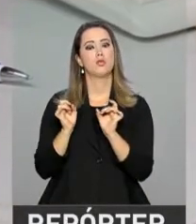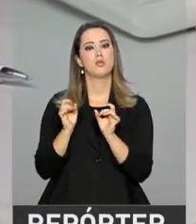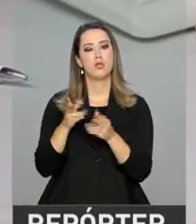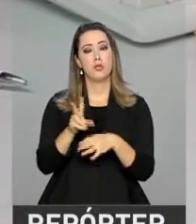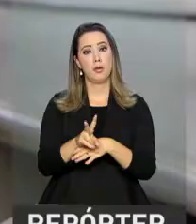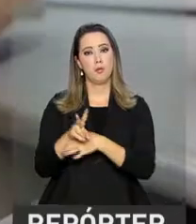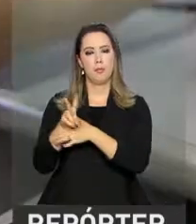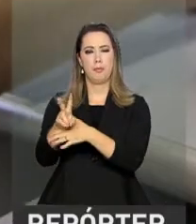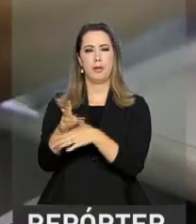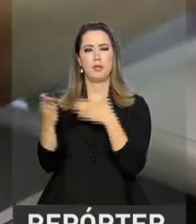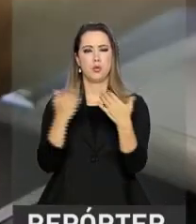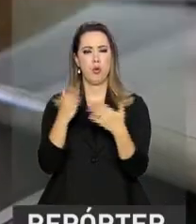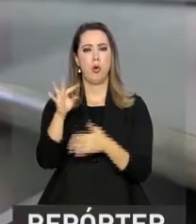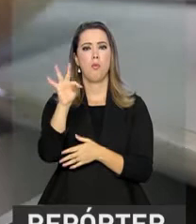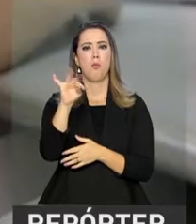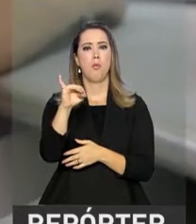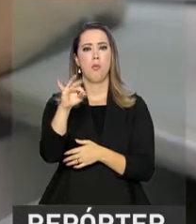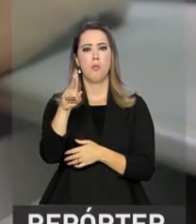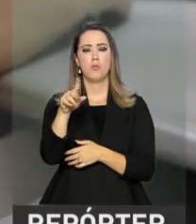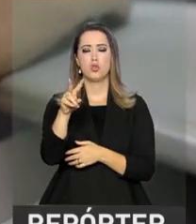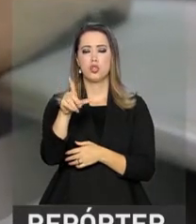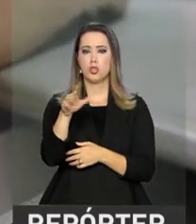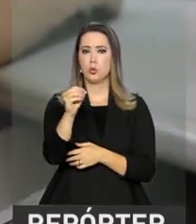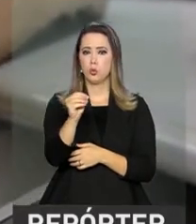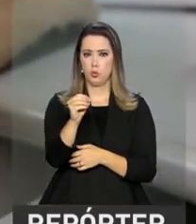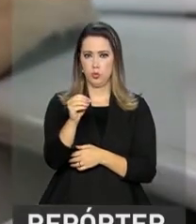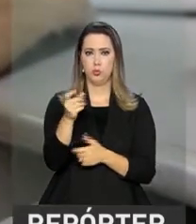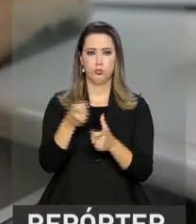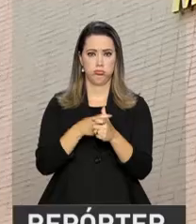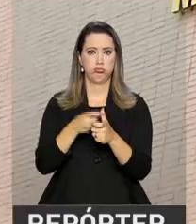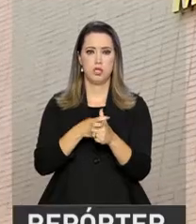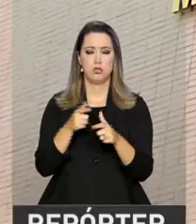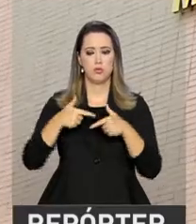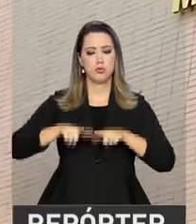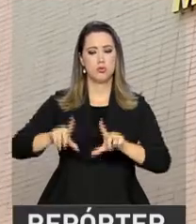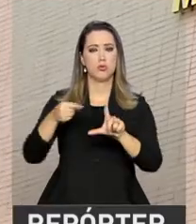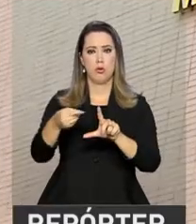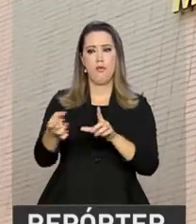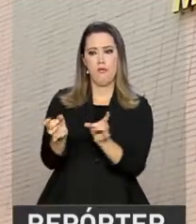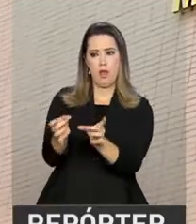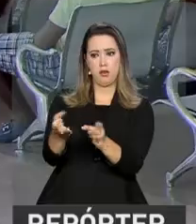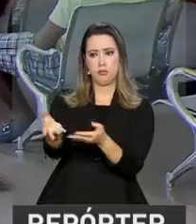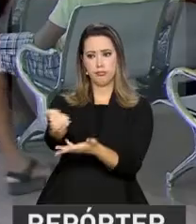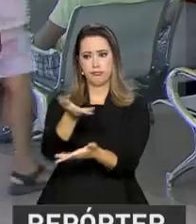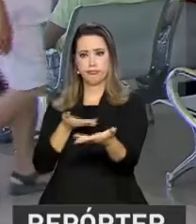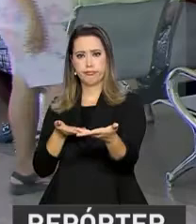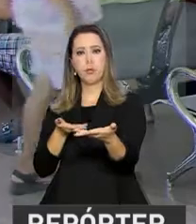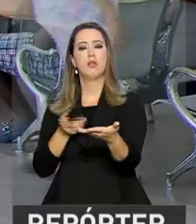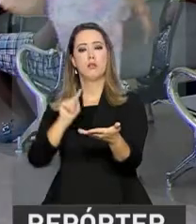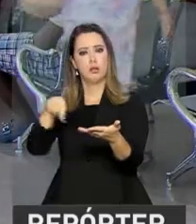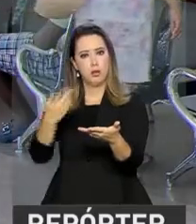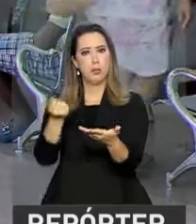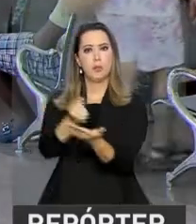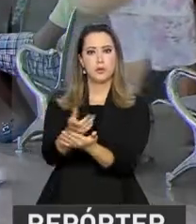pública que nada mais é que o empréstimo para honrar os compromissos entre esses compromissos podem estar